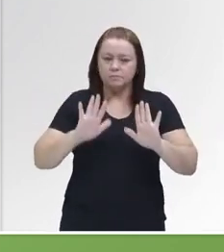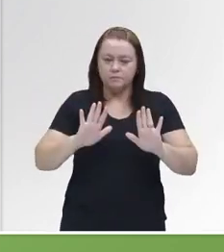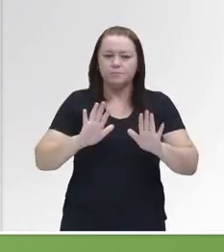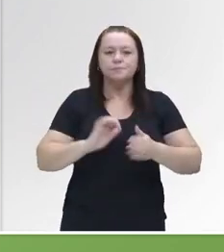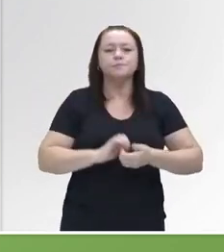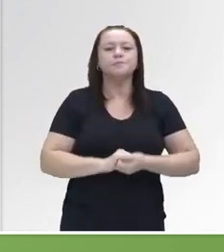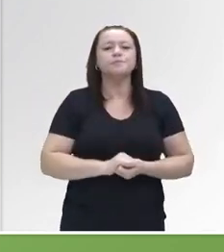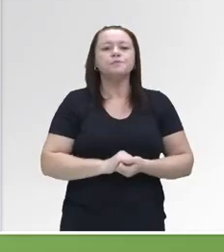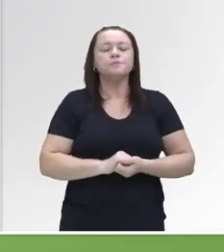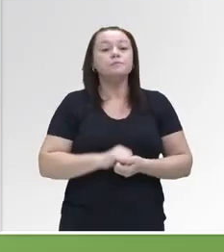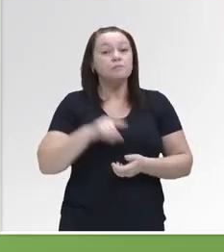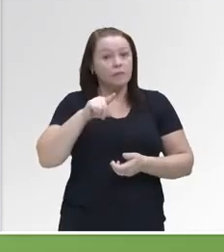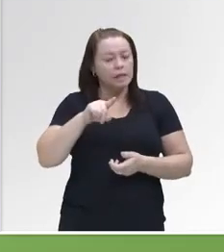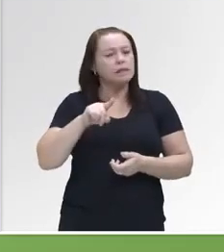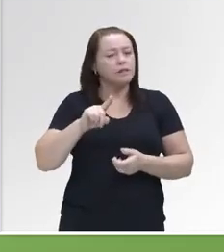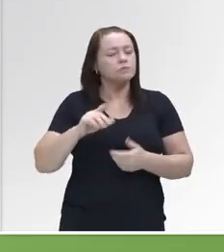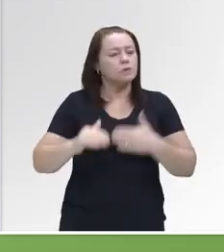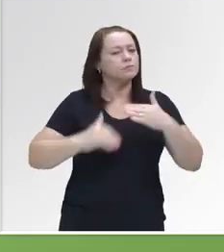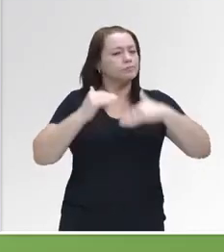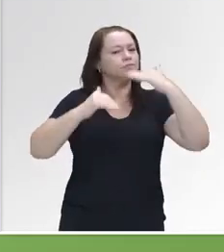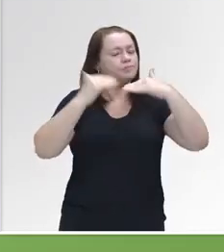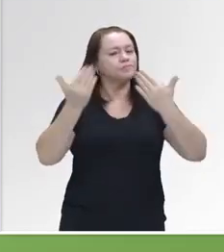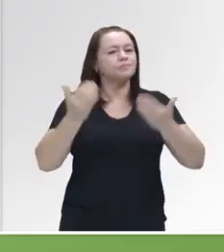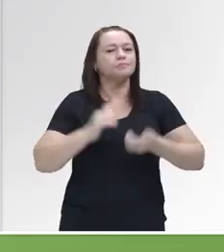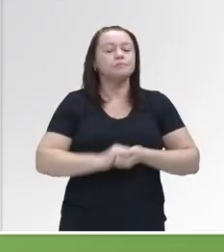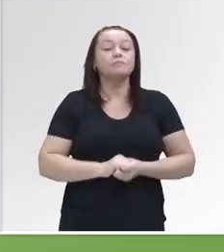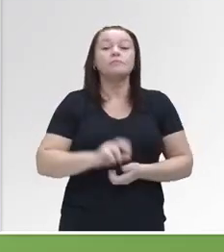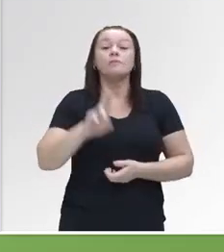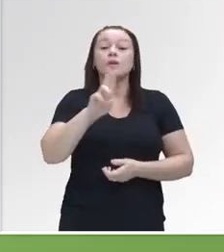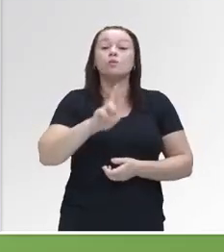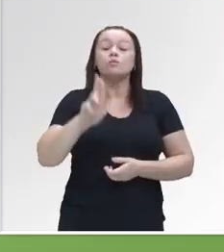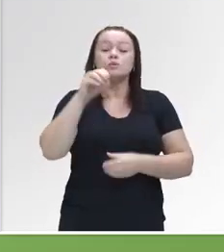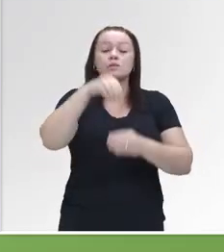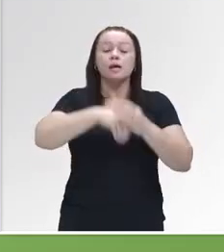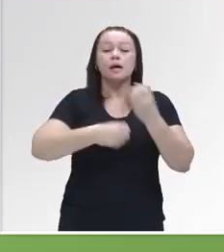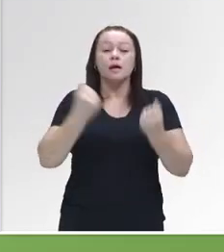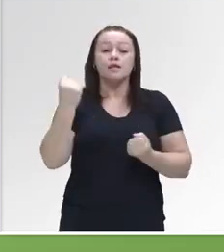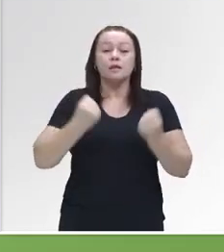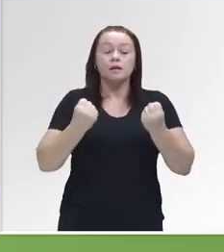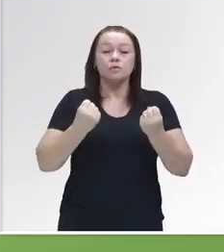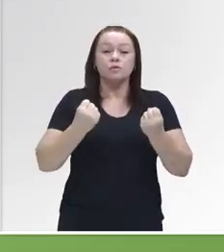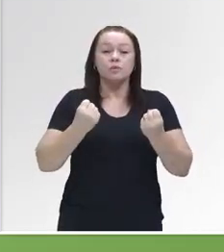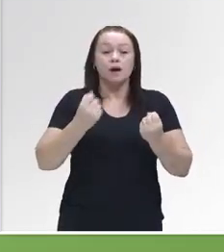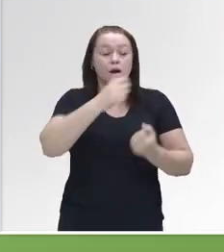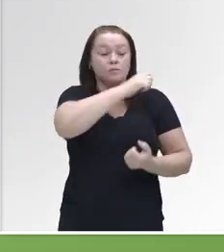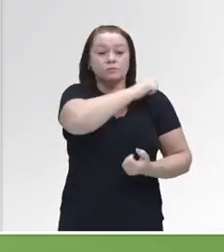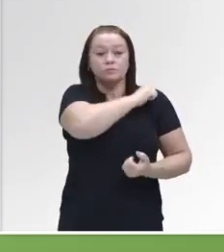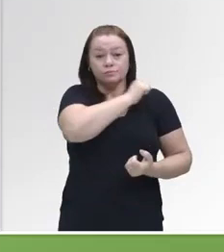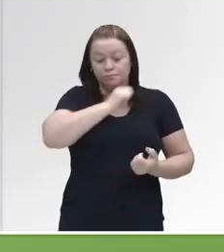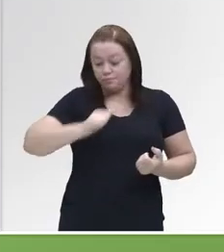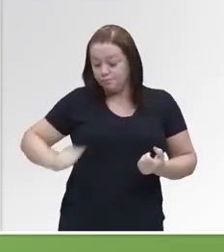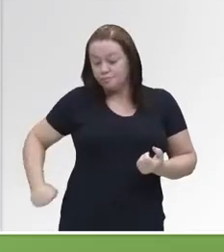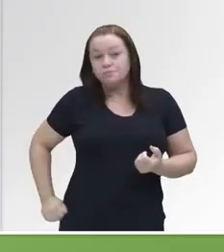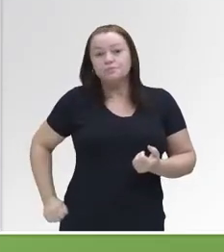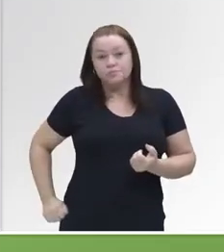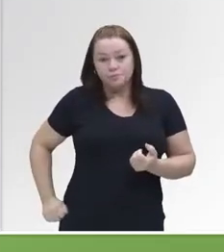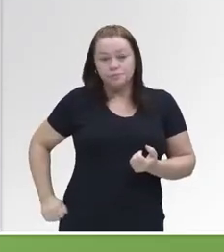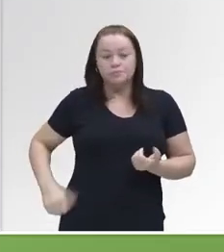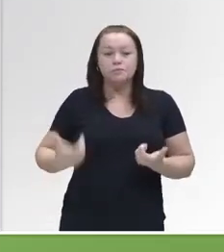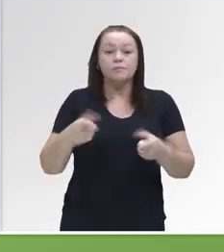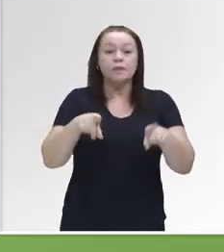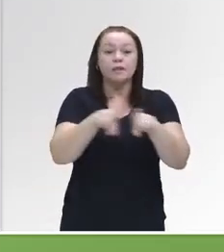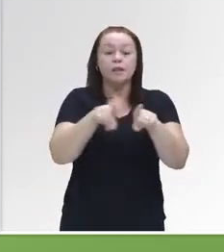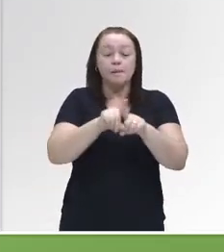já é uma evolução. Usar o quê? Usar cinto de segurança. Se está de moto,